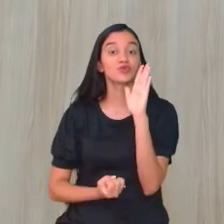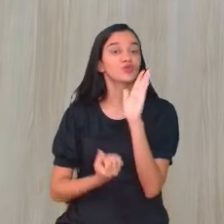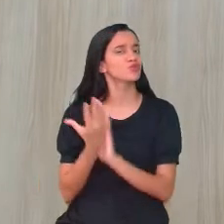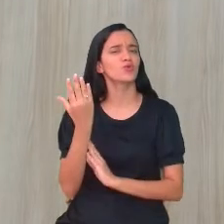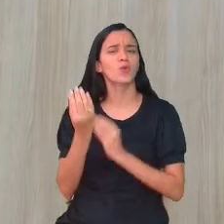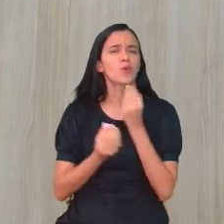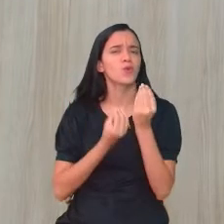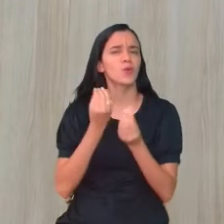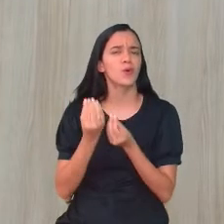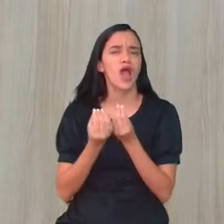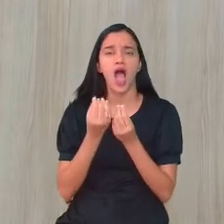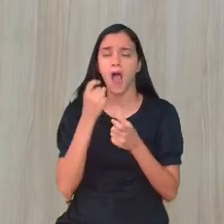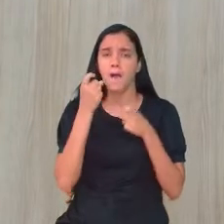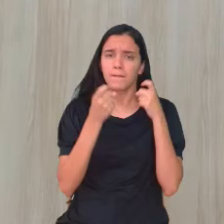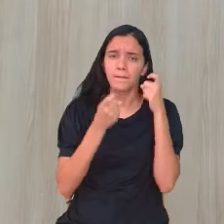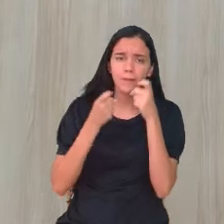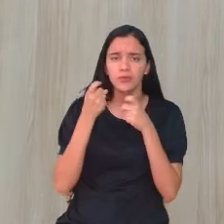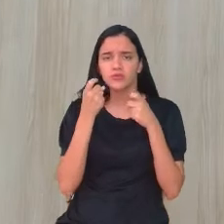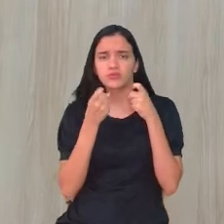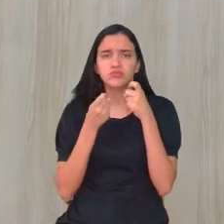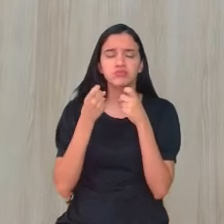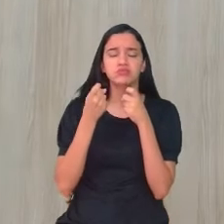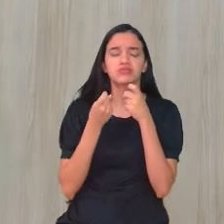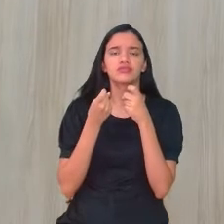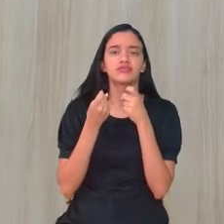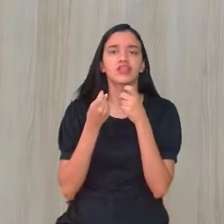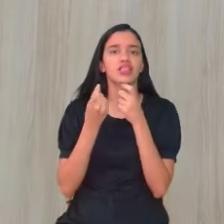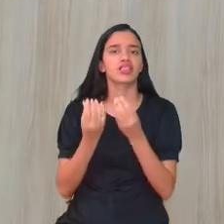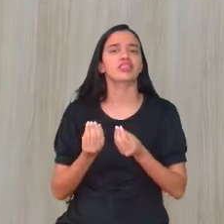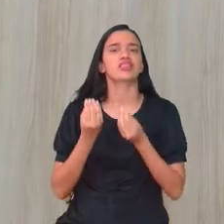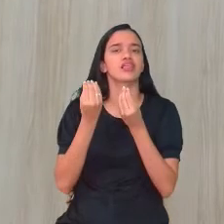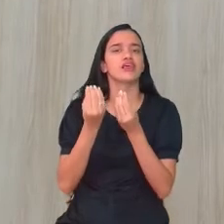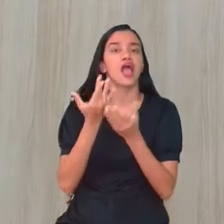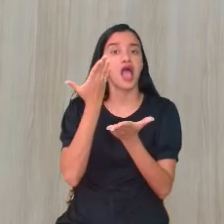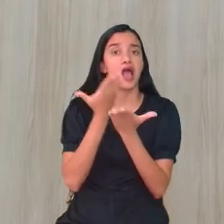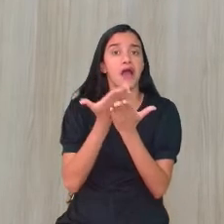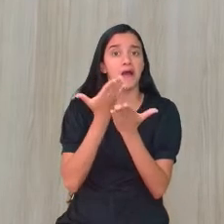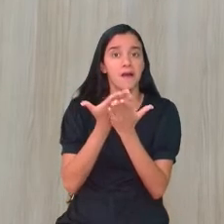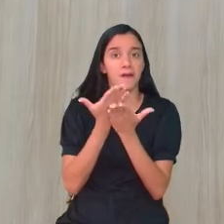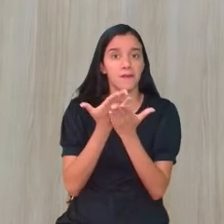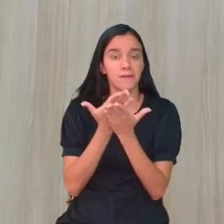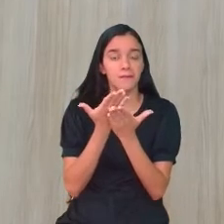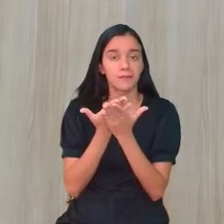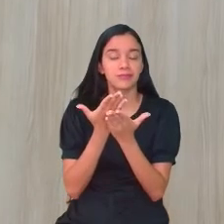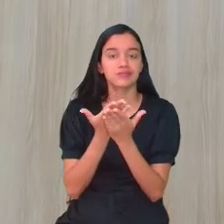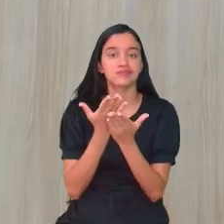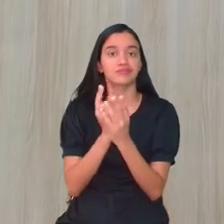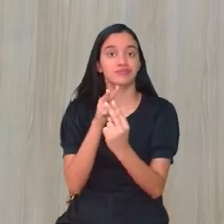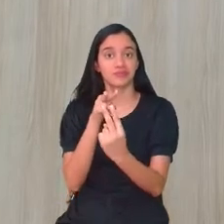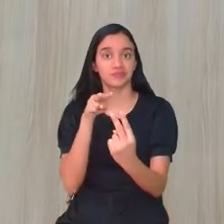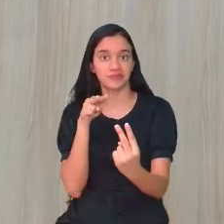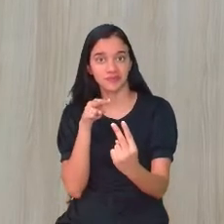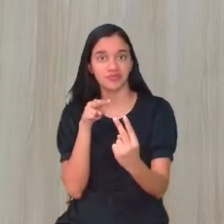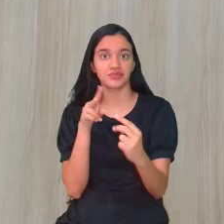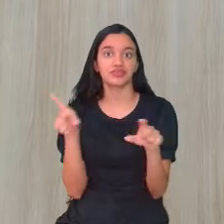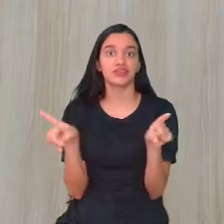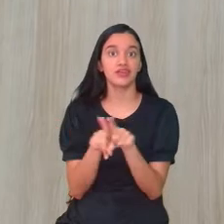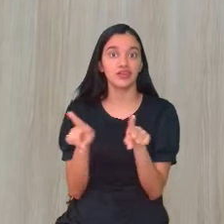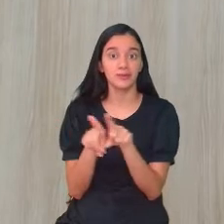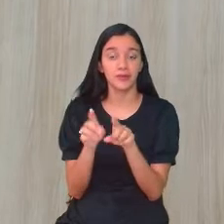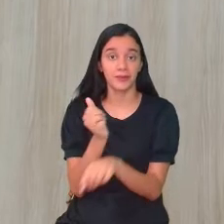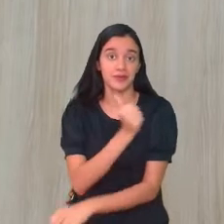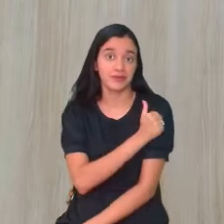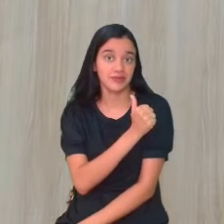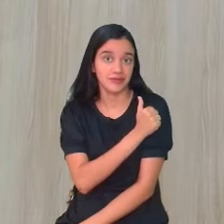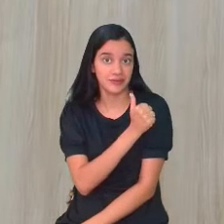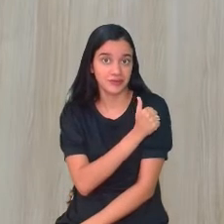surgiu aí com a preocupação de oferecer aulas, né, nesse formato digital para os